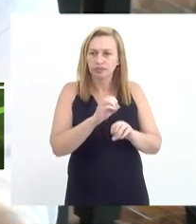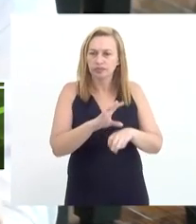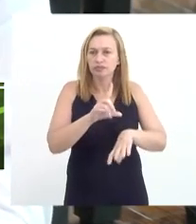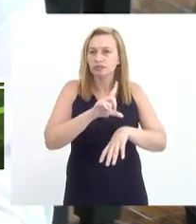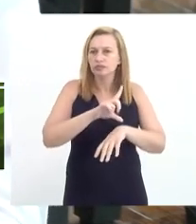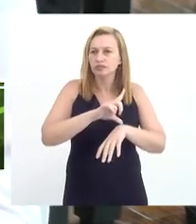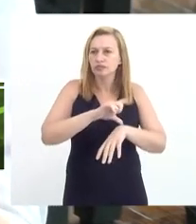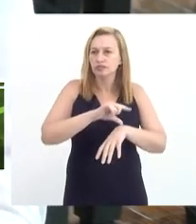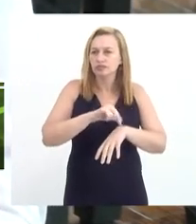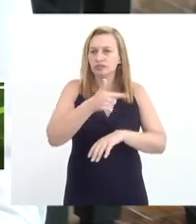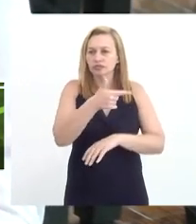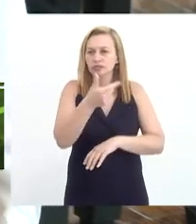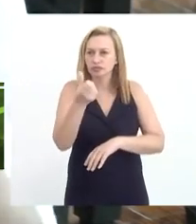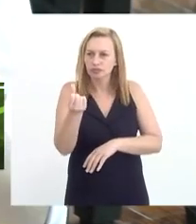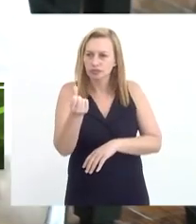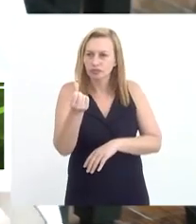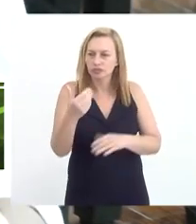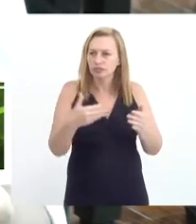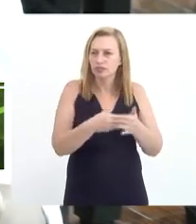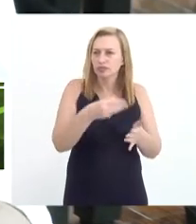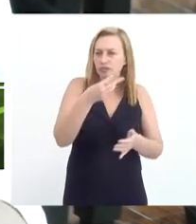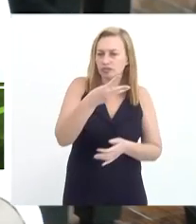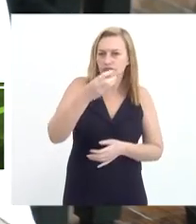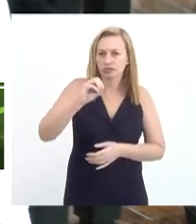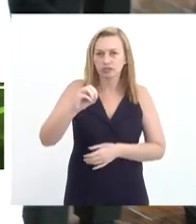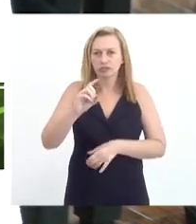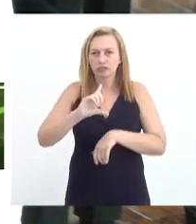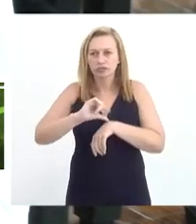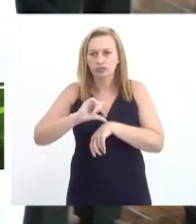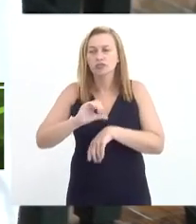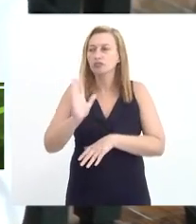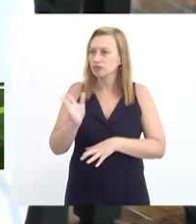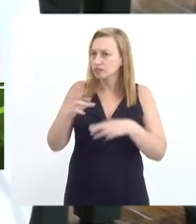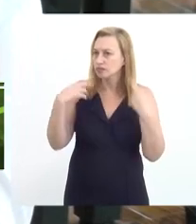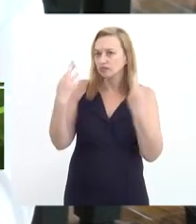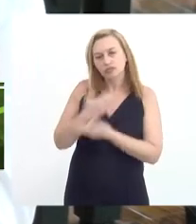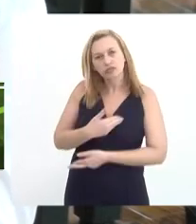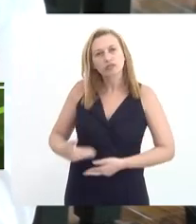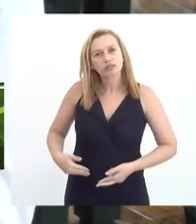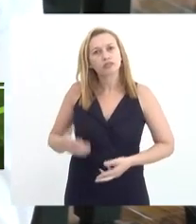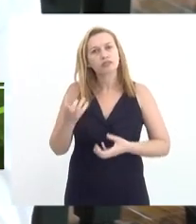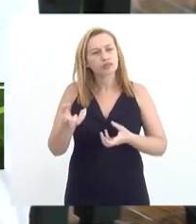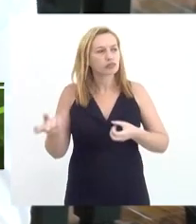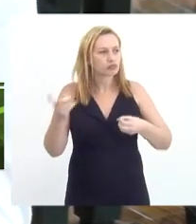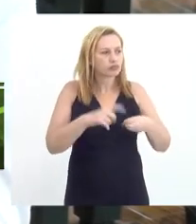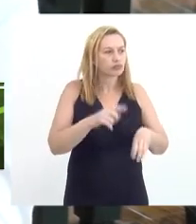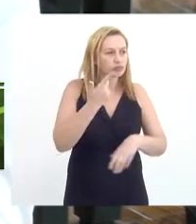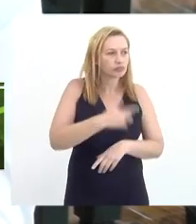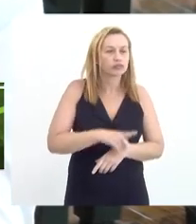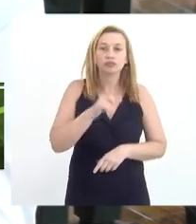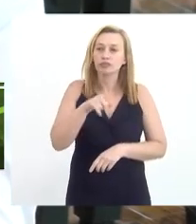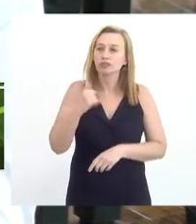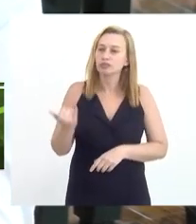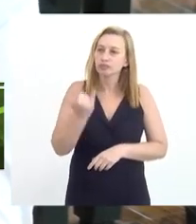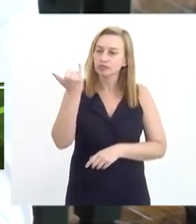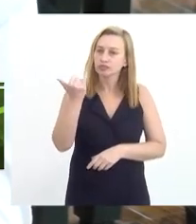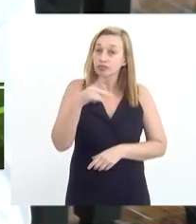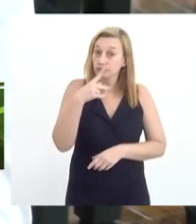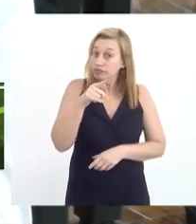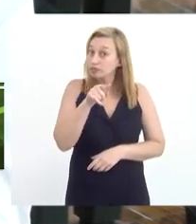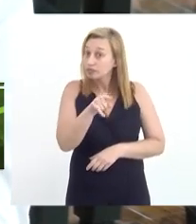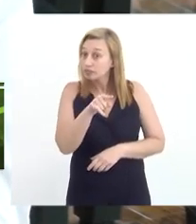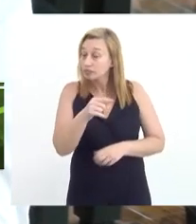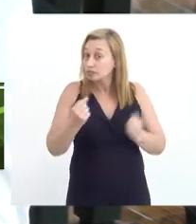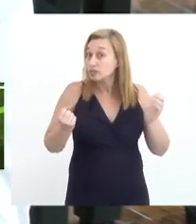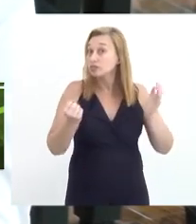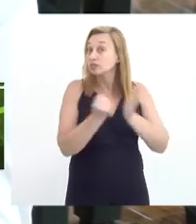De 16 para 30 horas Eu falei isso Numa audiência pública E quero voltar aqui agora É importante Que esteja previsto isso Porque isso vai